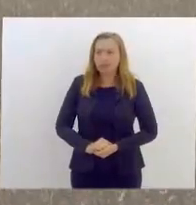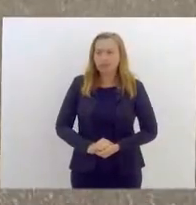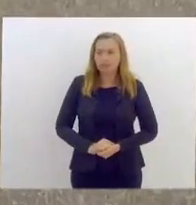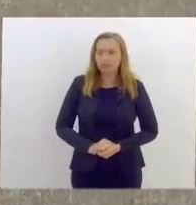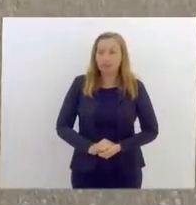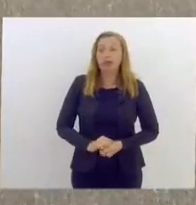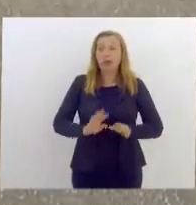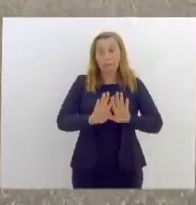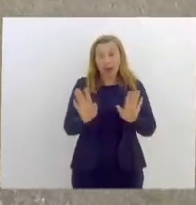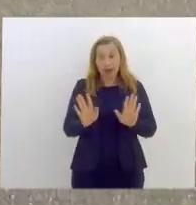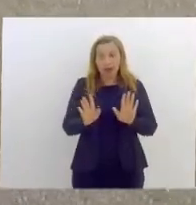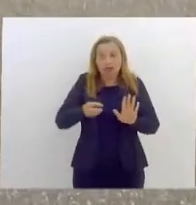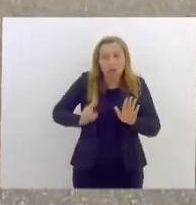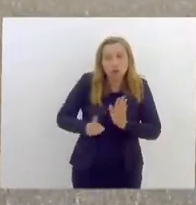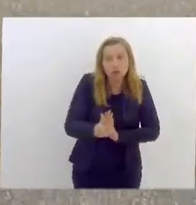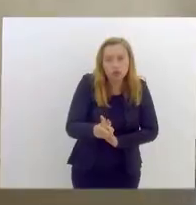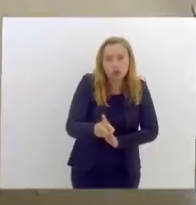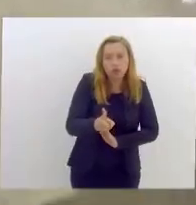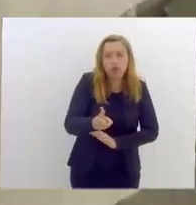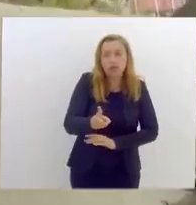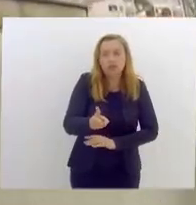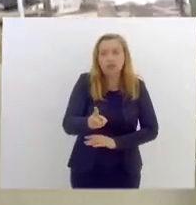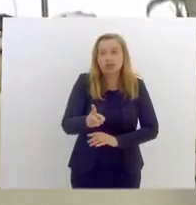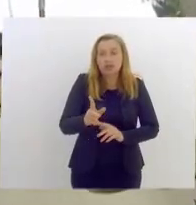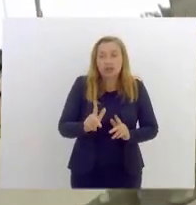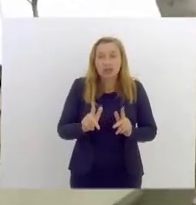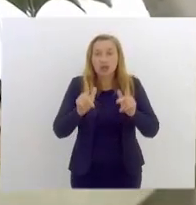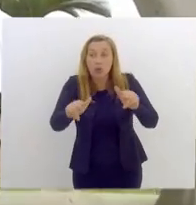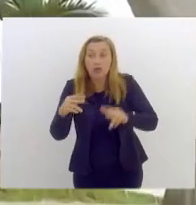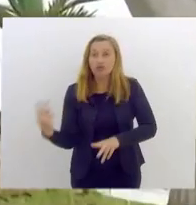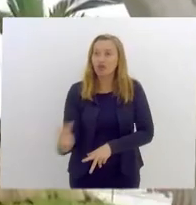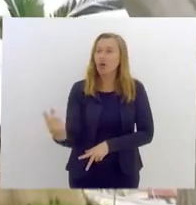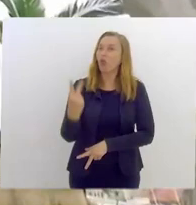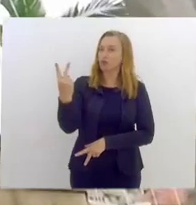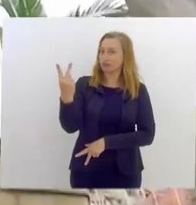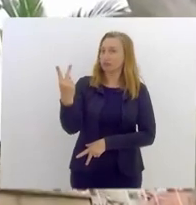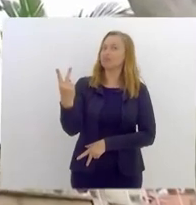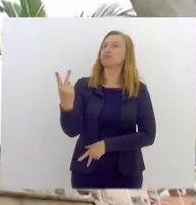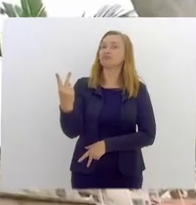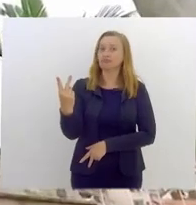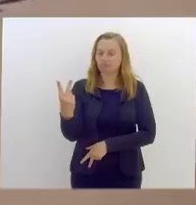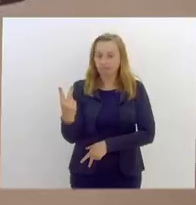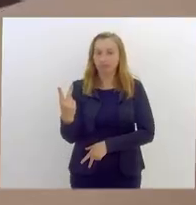mas que continua sempre com os mesmos valores: